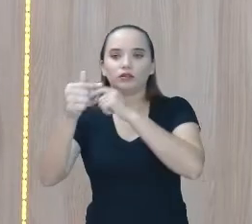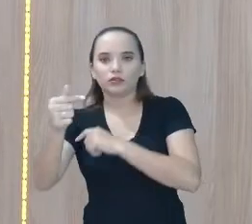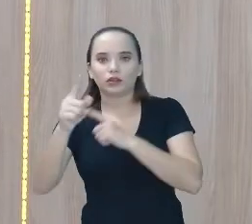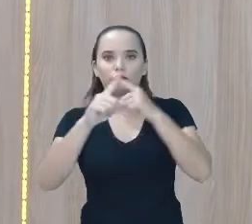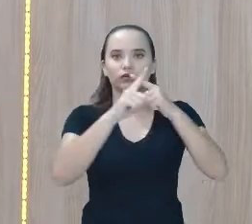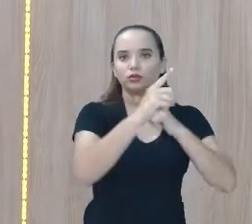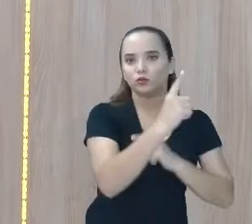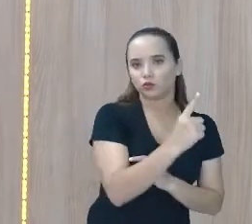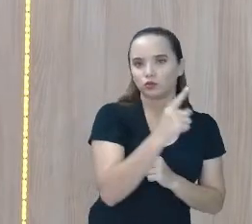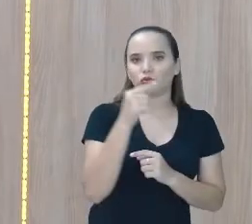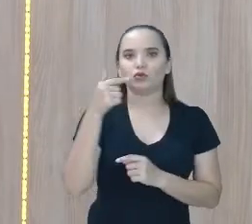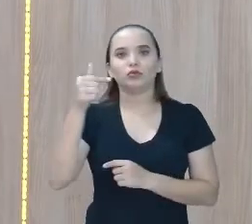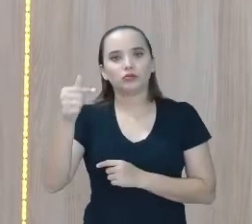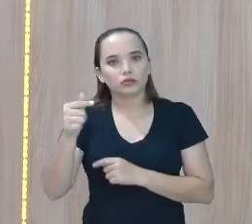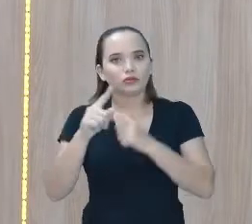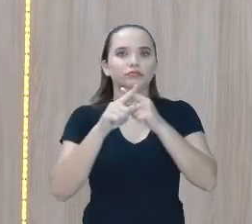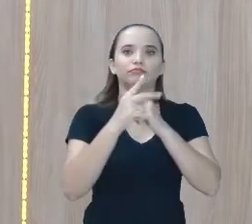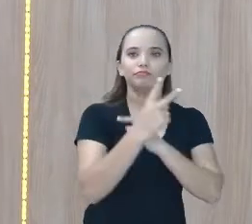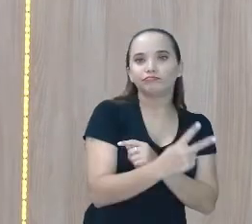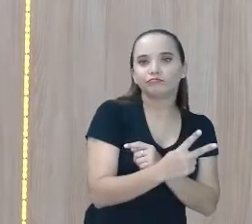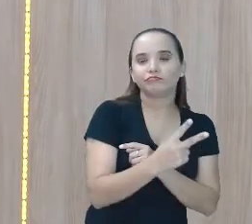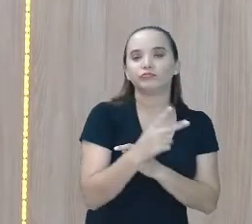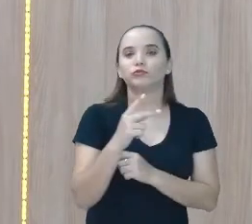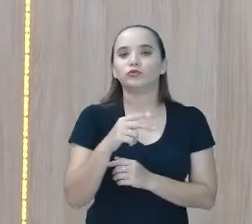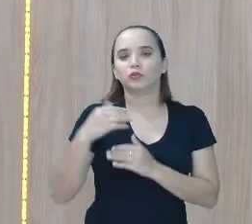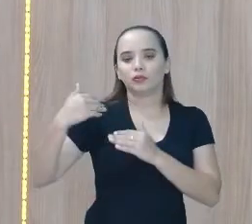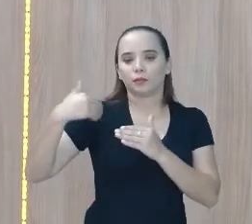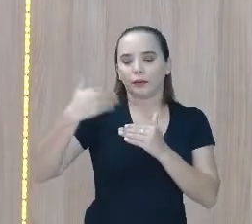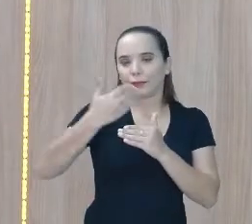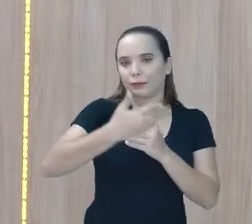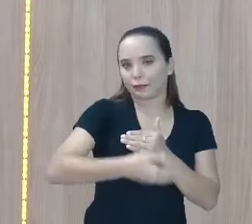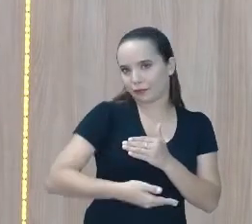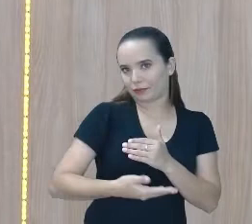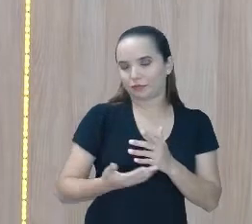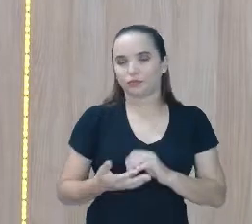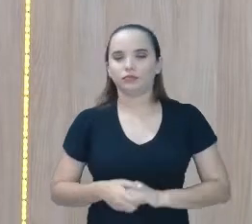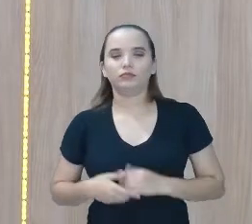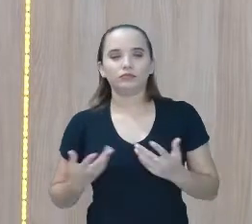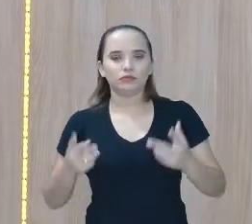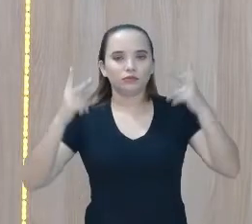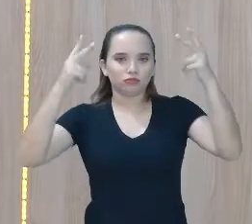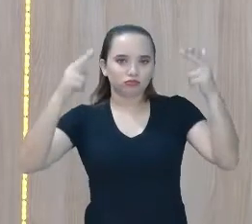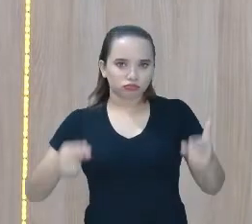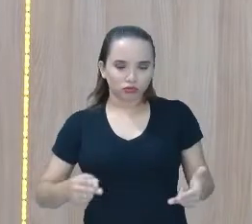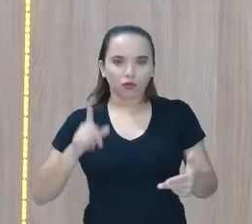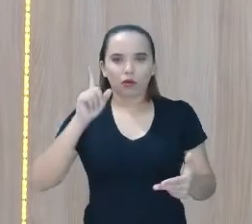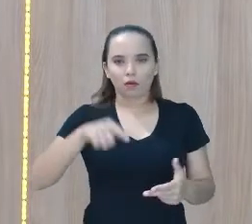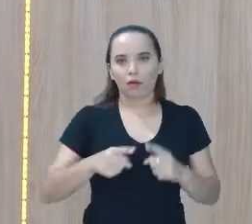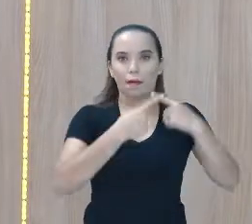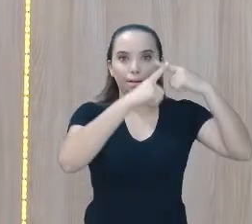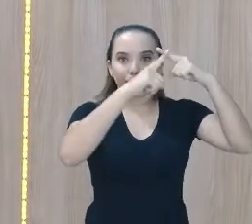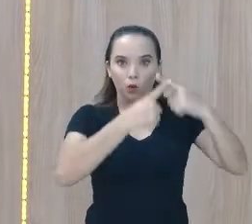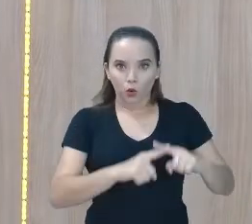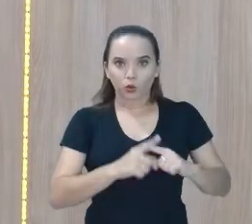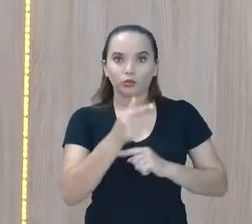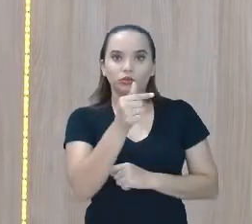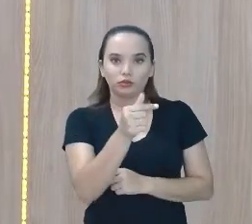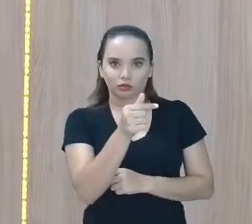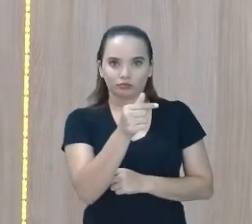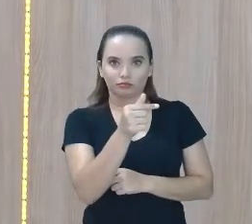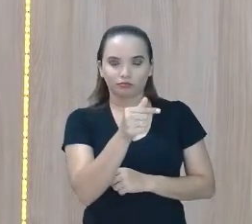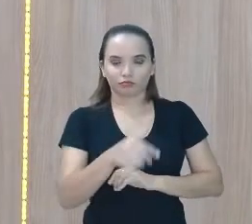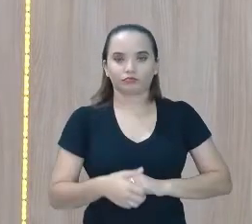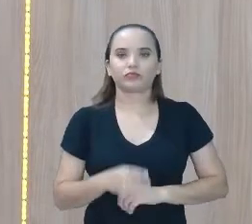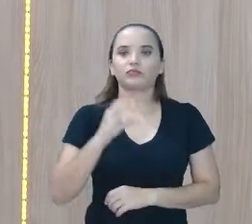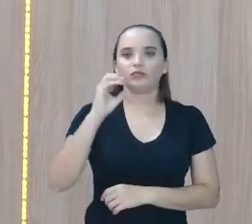2 e assim por diante. Então, os resultados desses valores são todos os múltiplos de 7. Vai ter aí o 0,